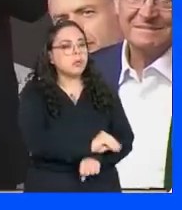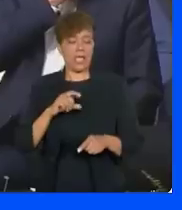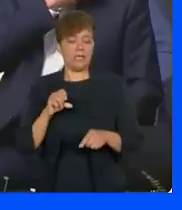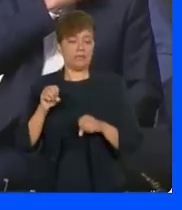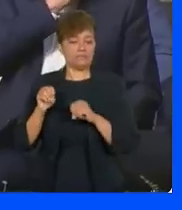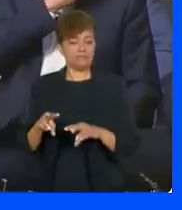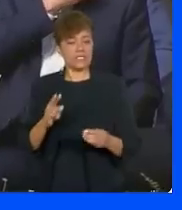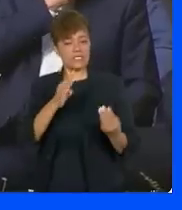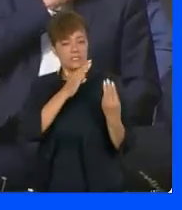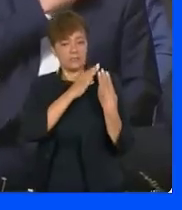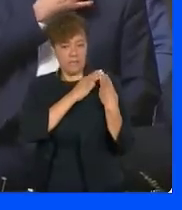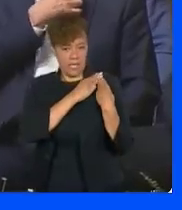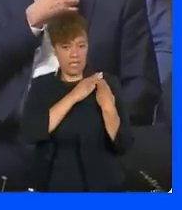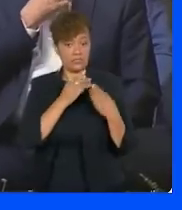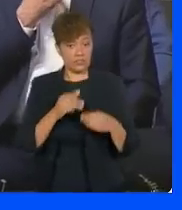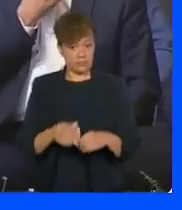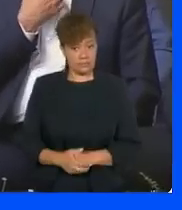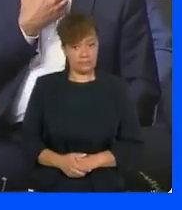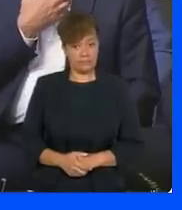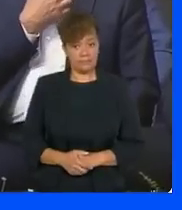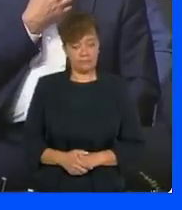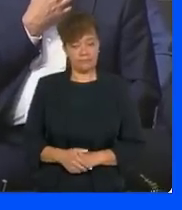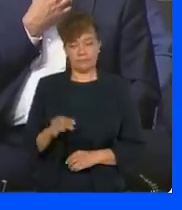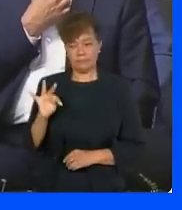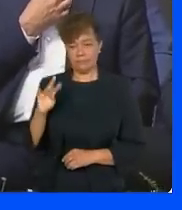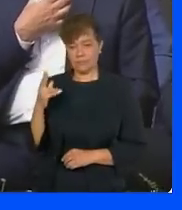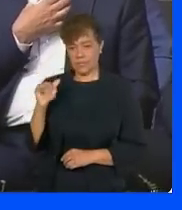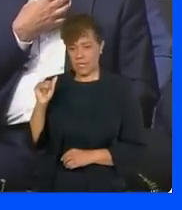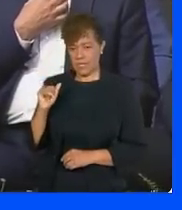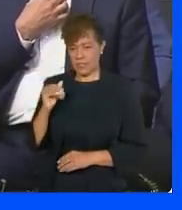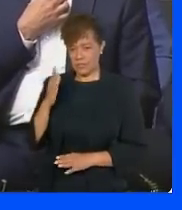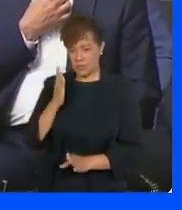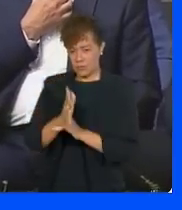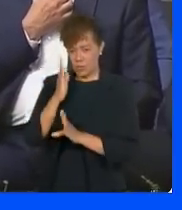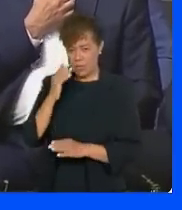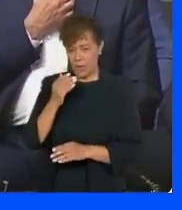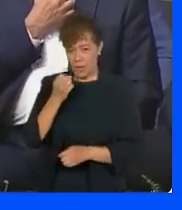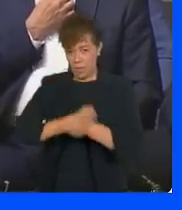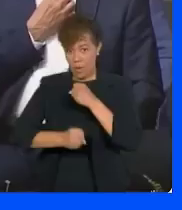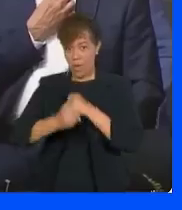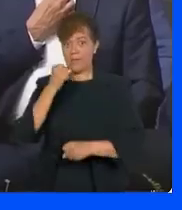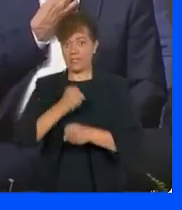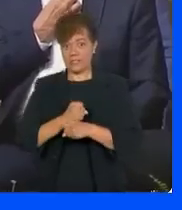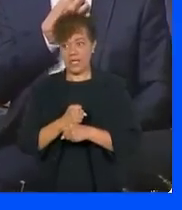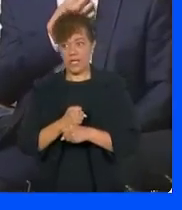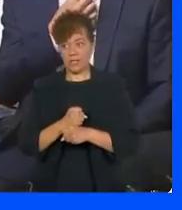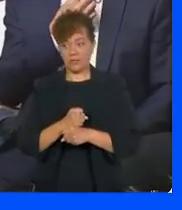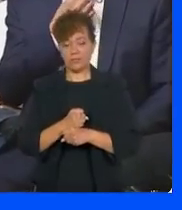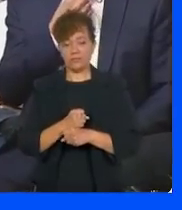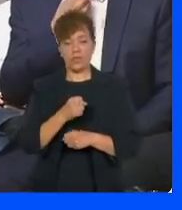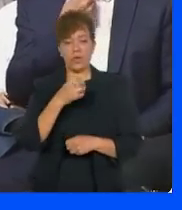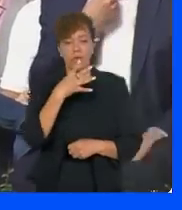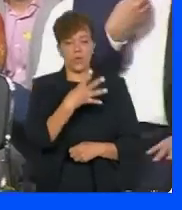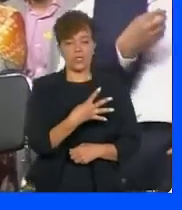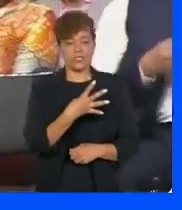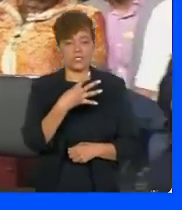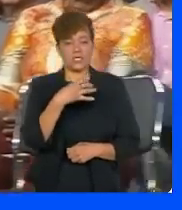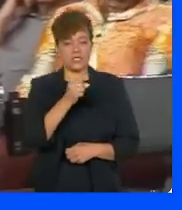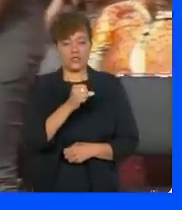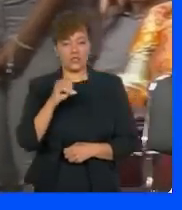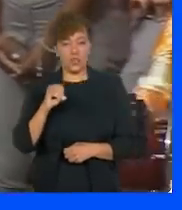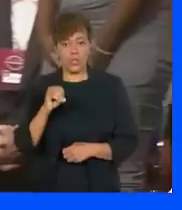coisas. Thaís, nós descobrimos no ano passado que 480